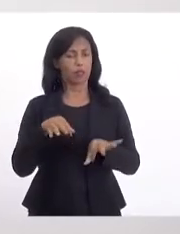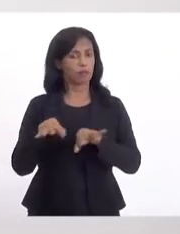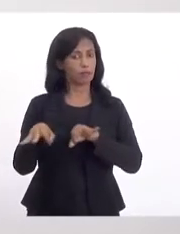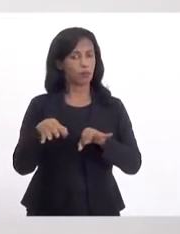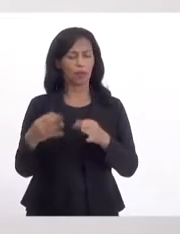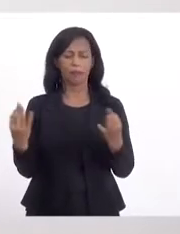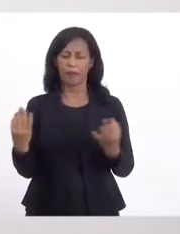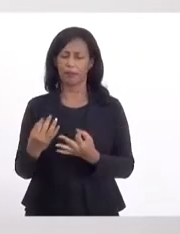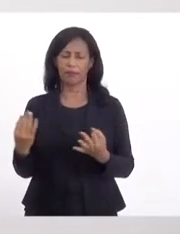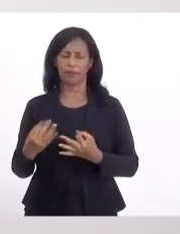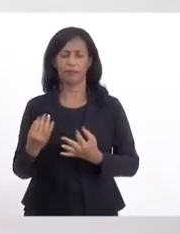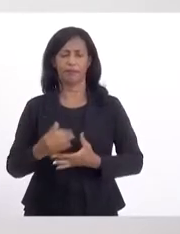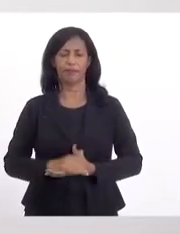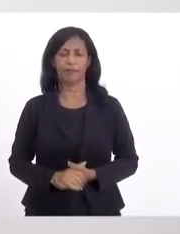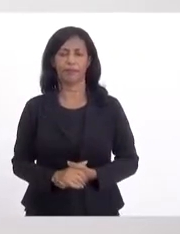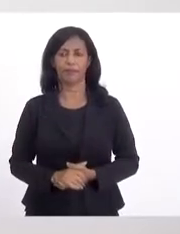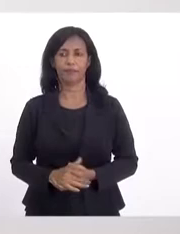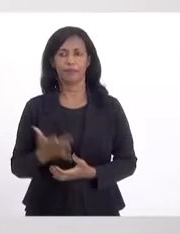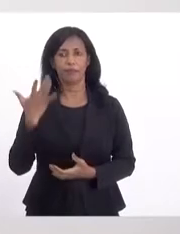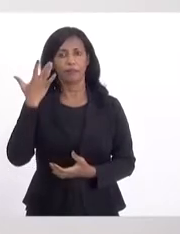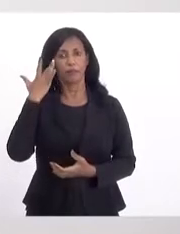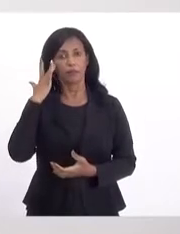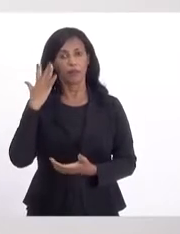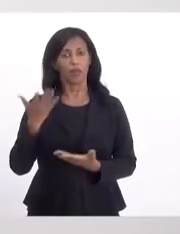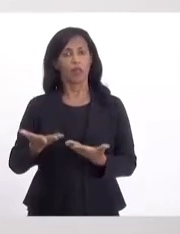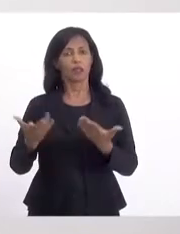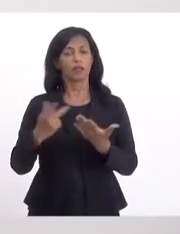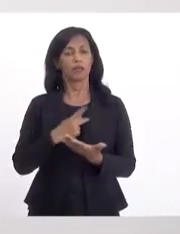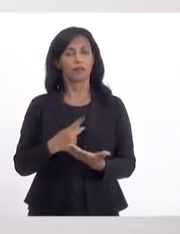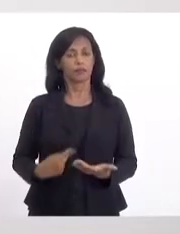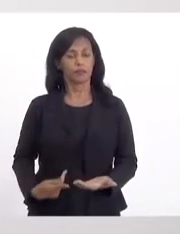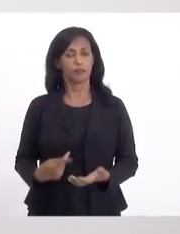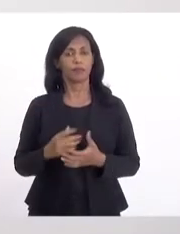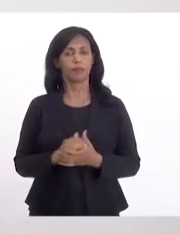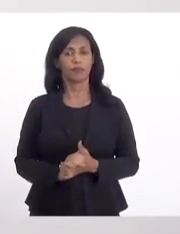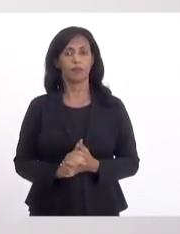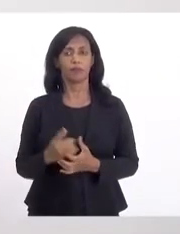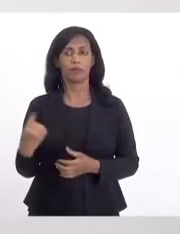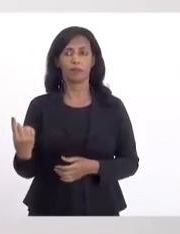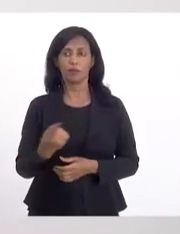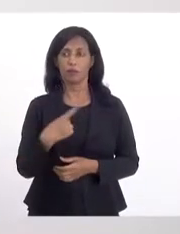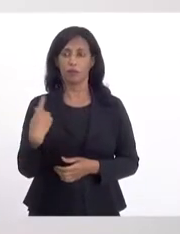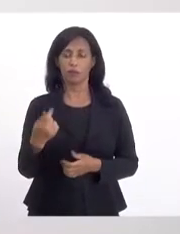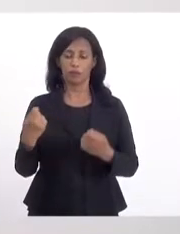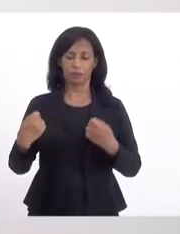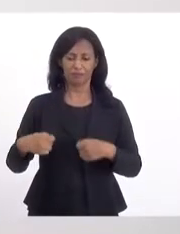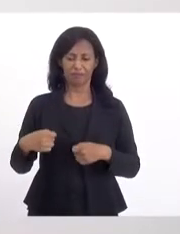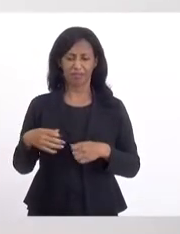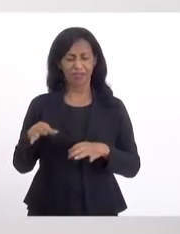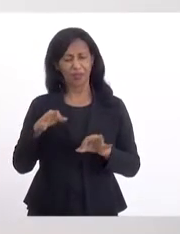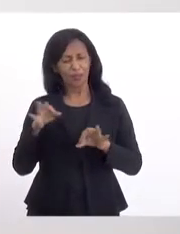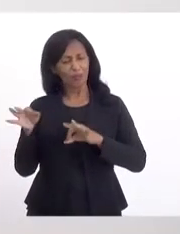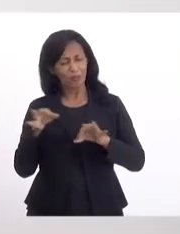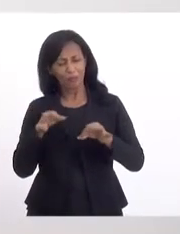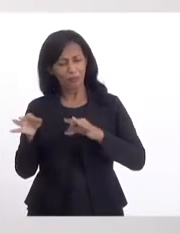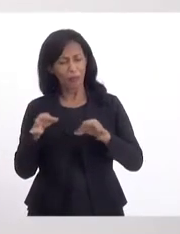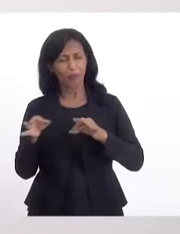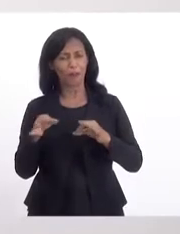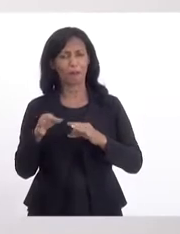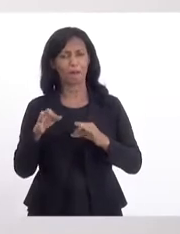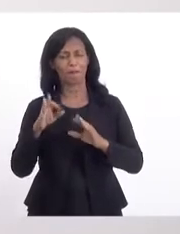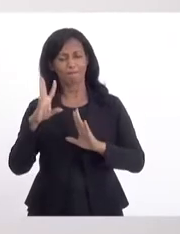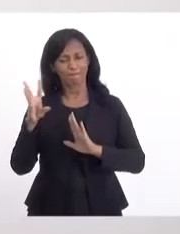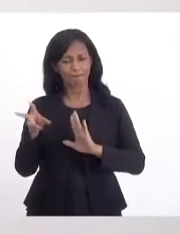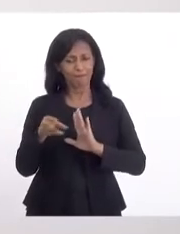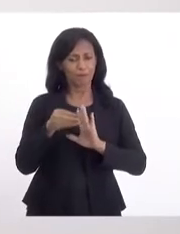são perfeitas. Eu acho, senhor presidente, que a gente deveria, de alguma forma,